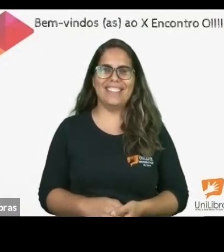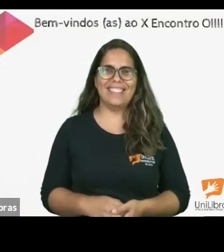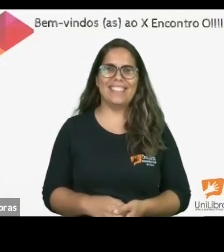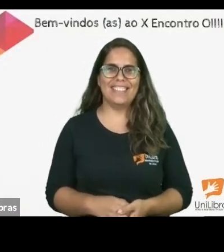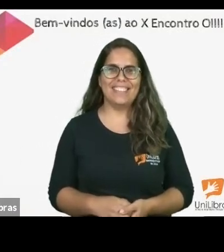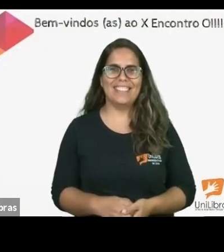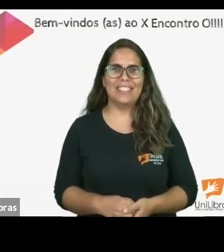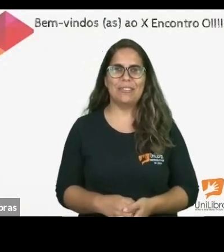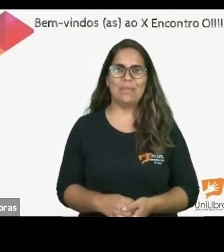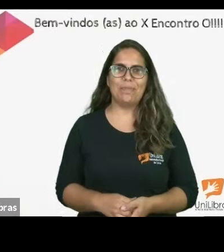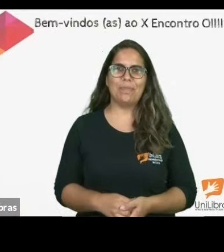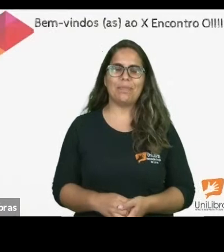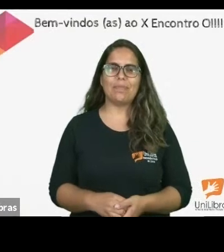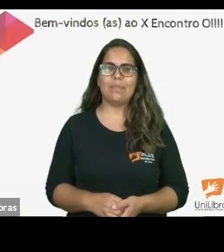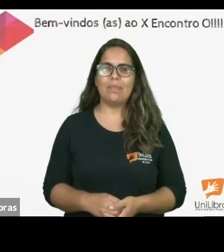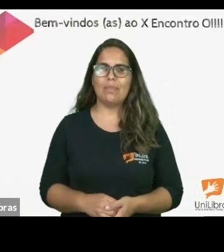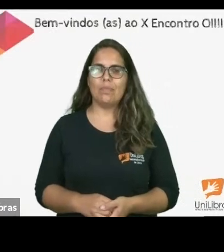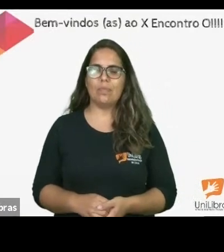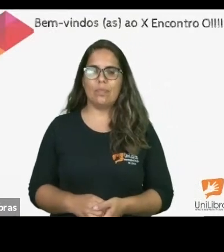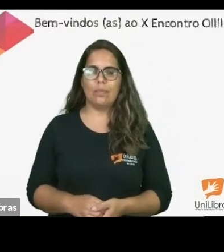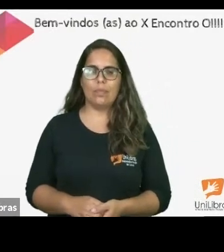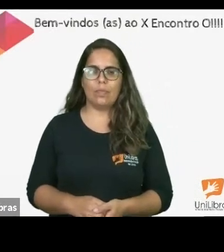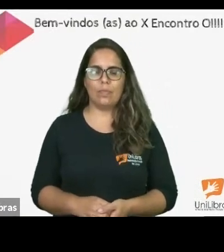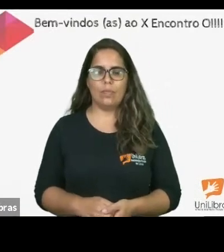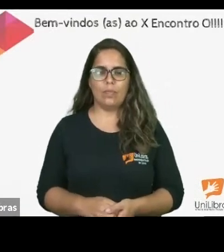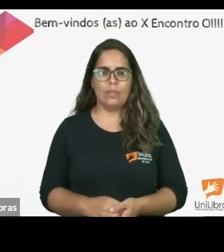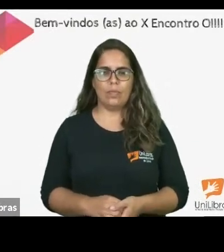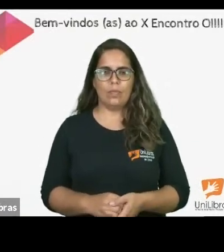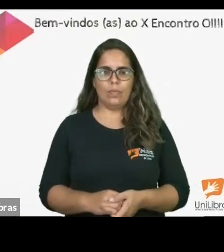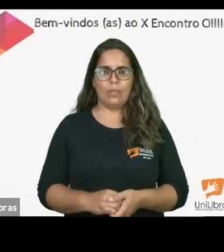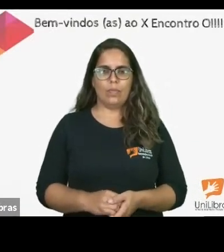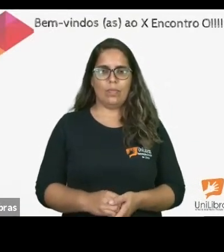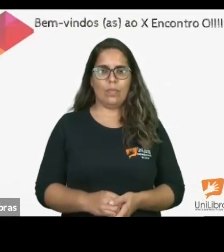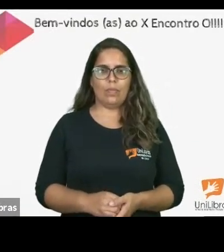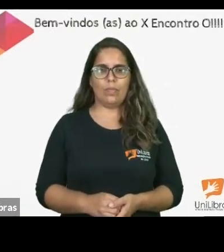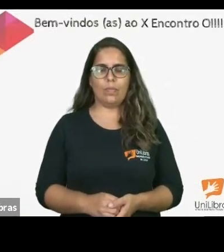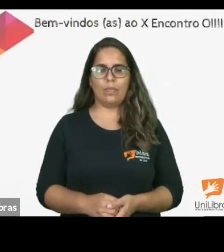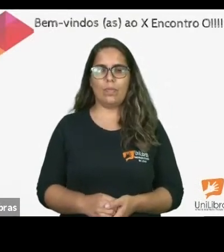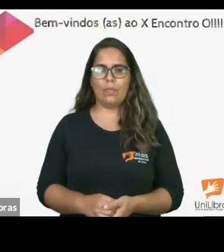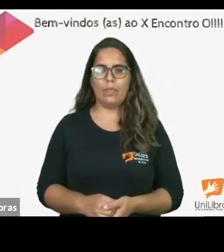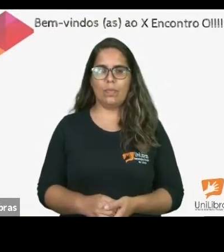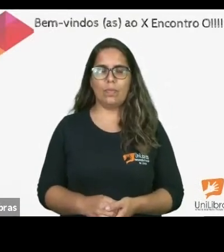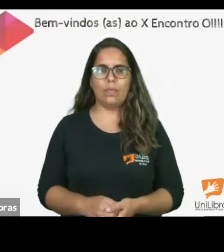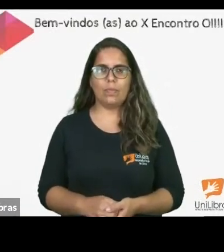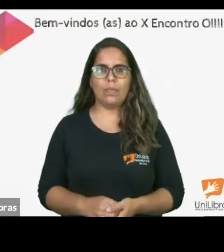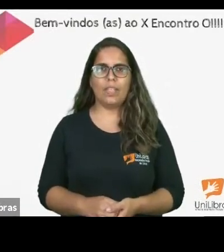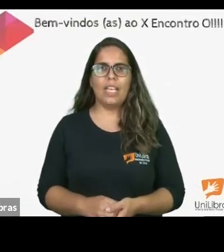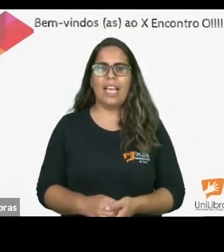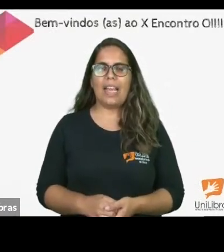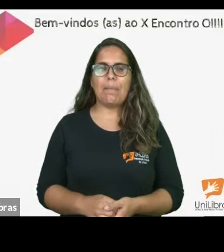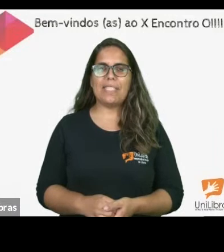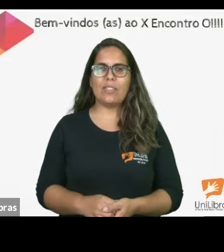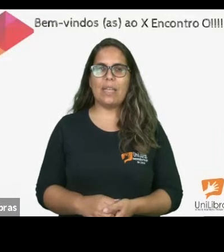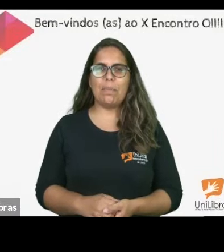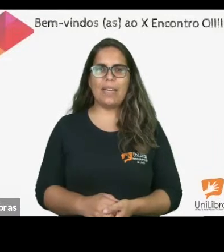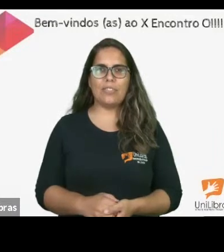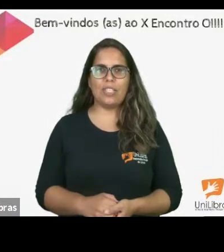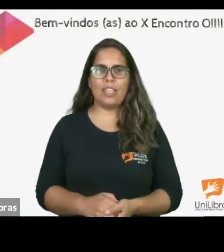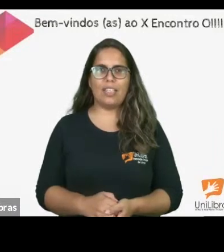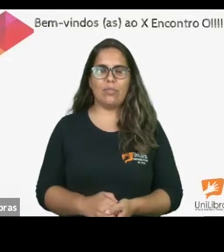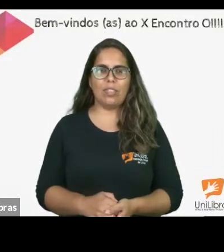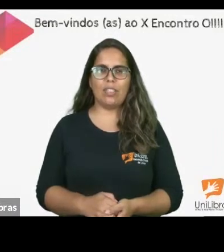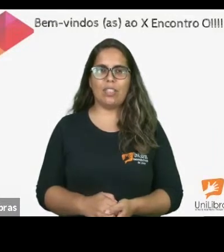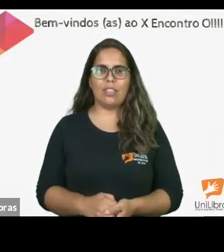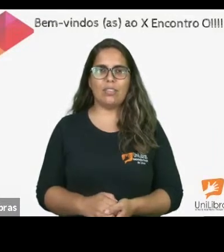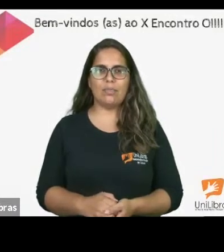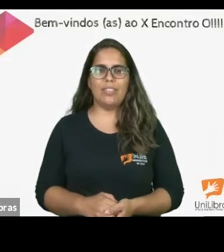comentários no chat e pelo YouTube. Pode ser assim? Pode. Vamos avançarmos até 18h20,